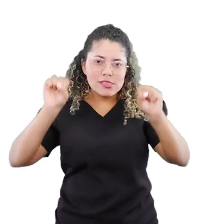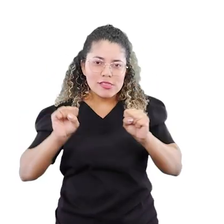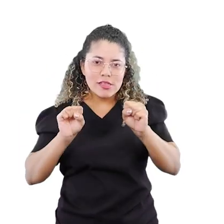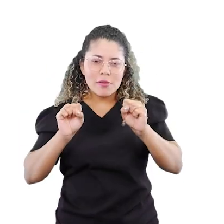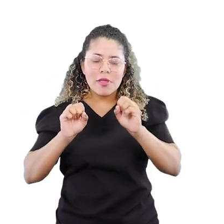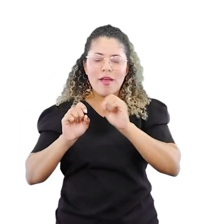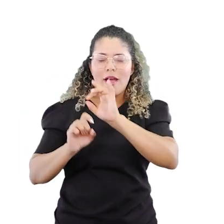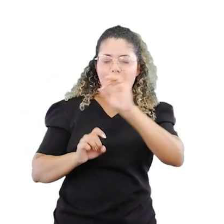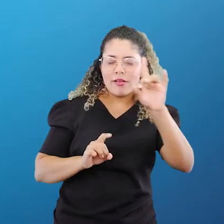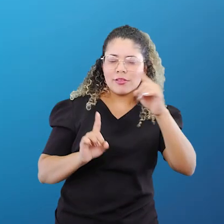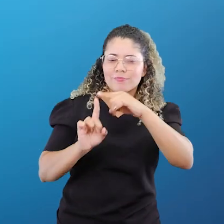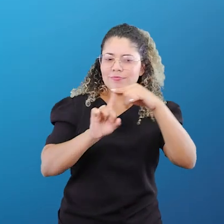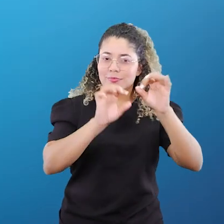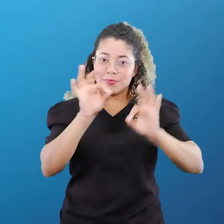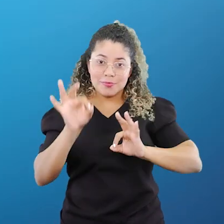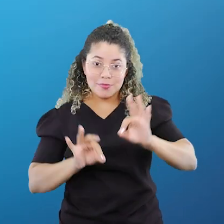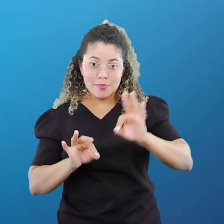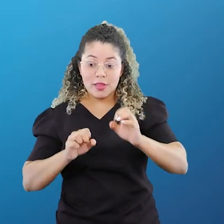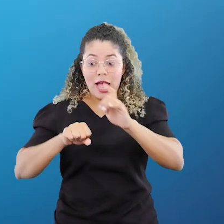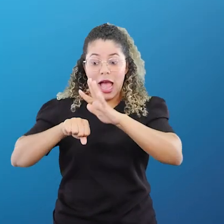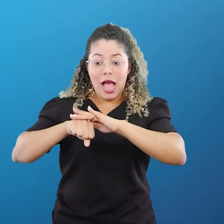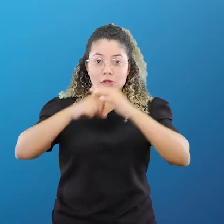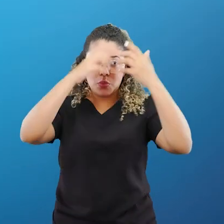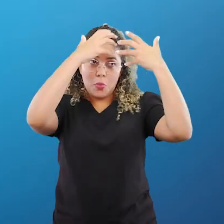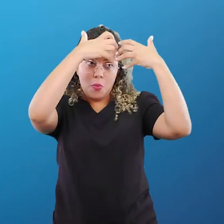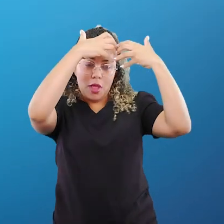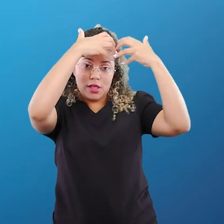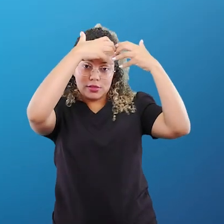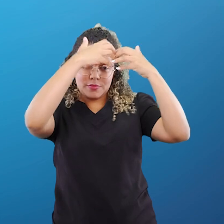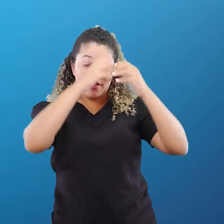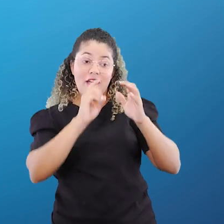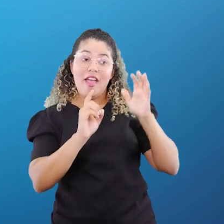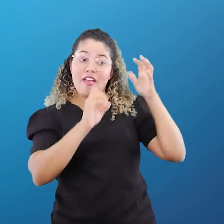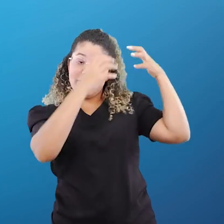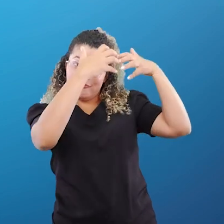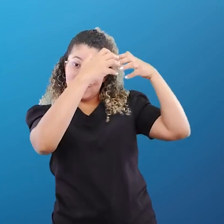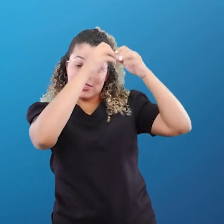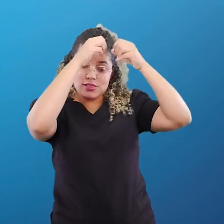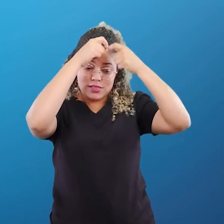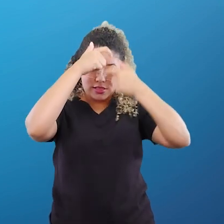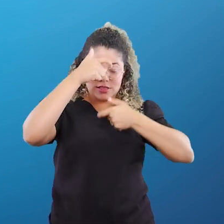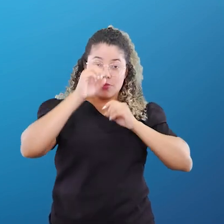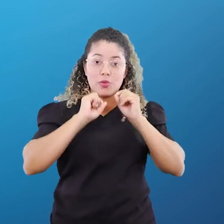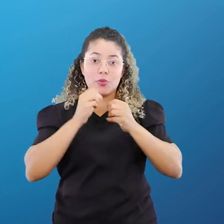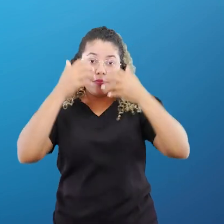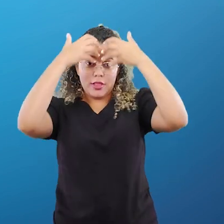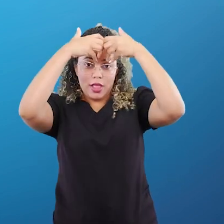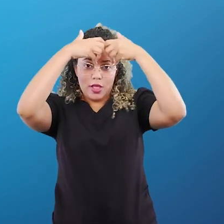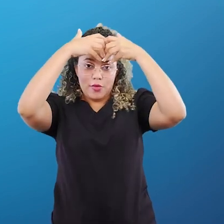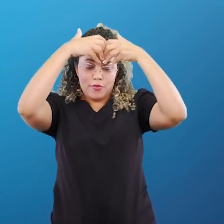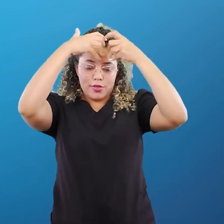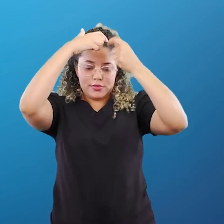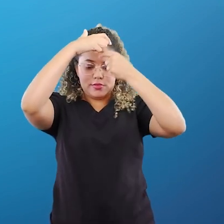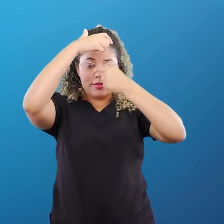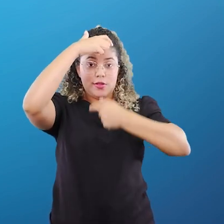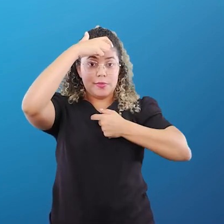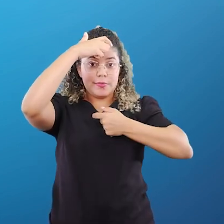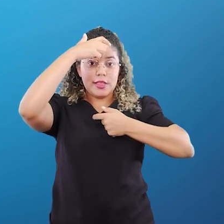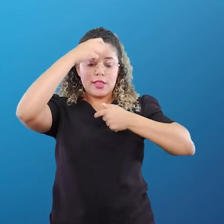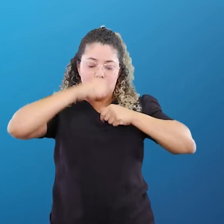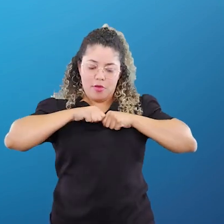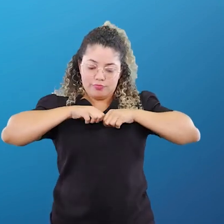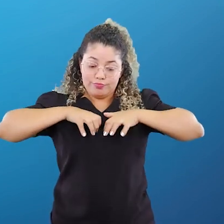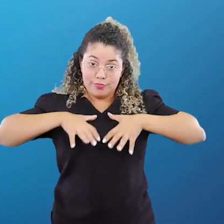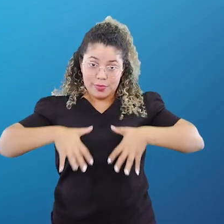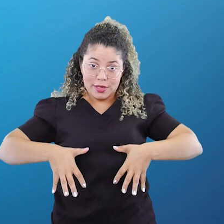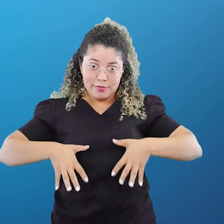níveis de organização. As doenças neurológicas, portanto, afetam o sistema nervoso, que é dividido em sistema nervoso central e sistema